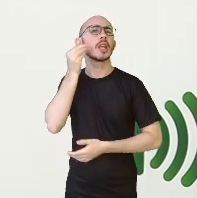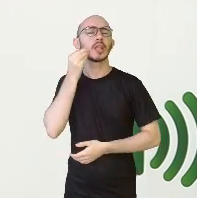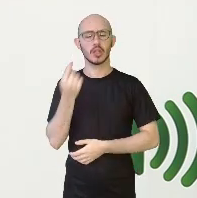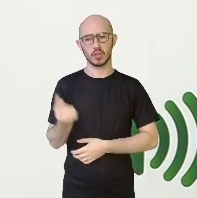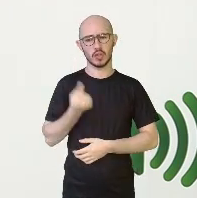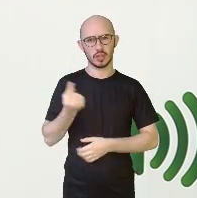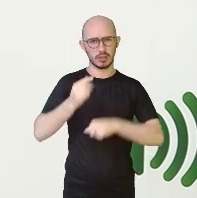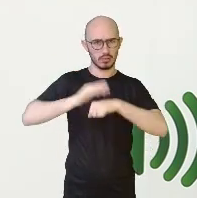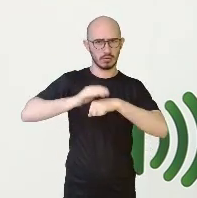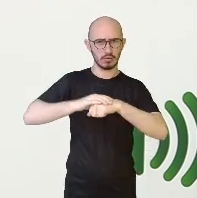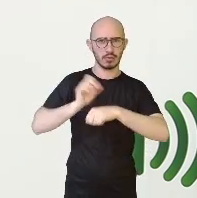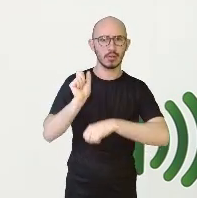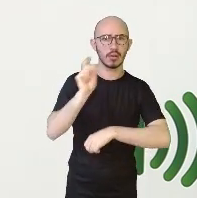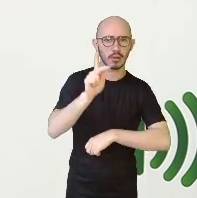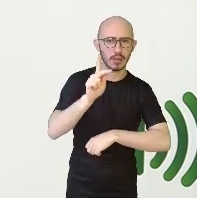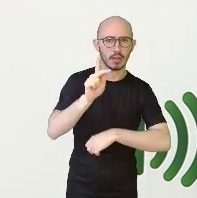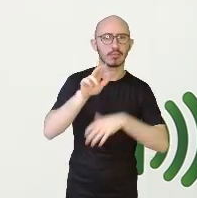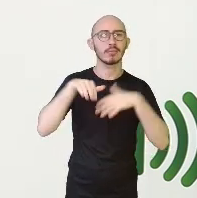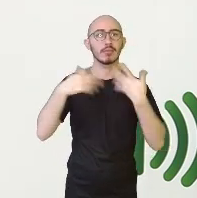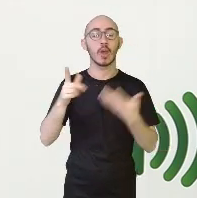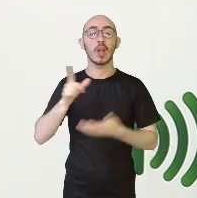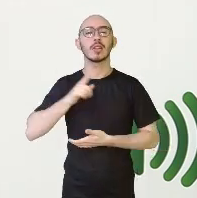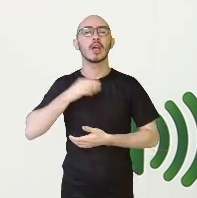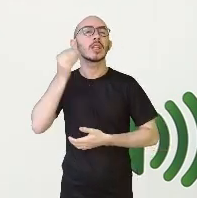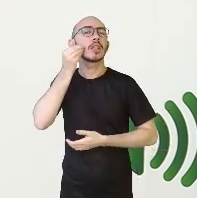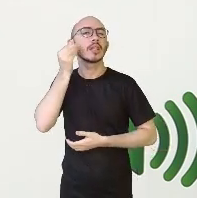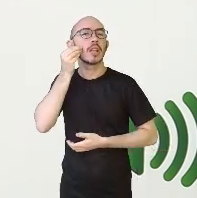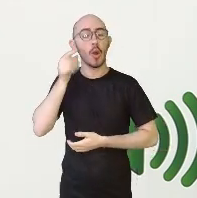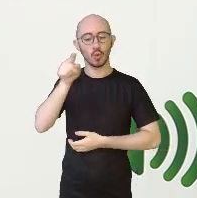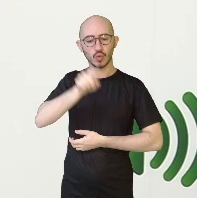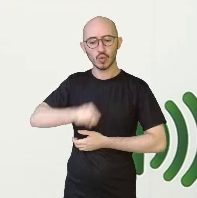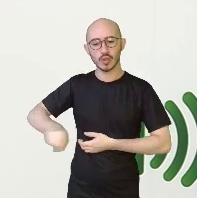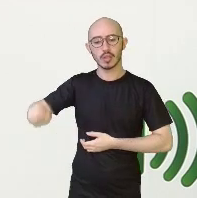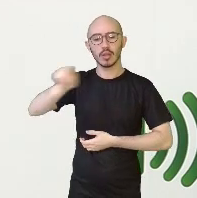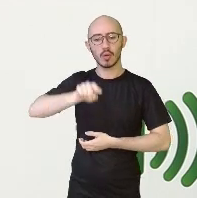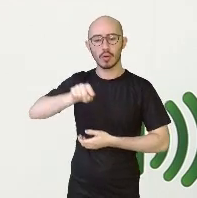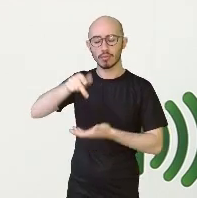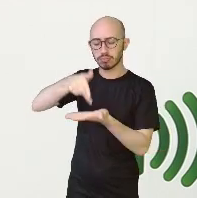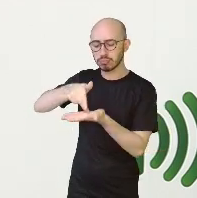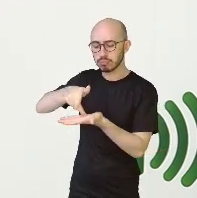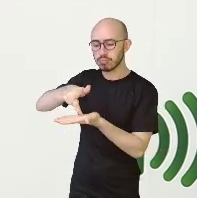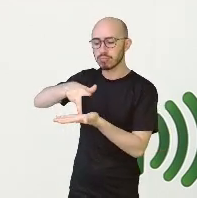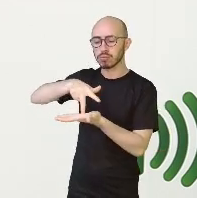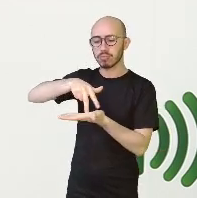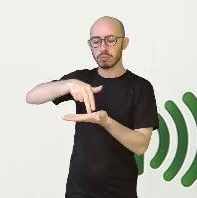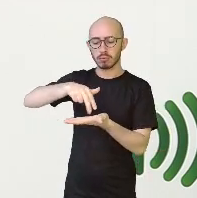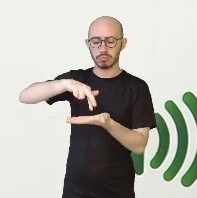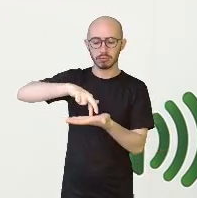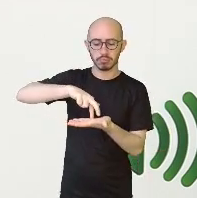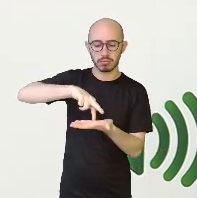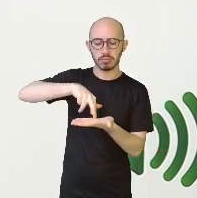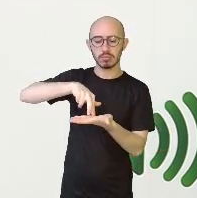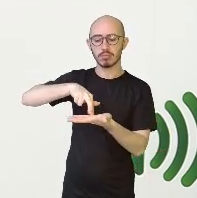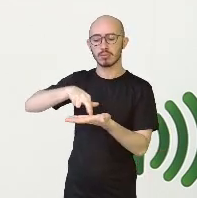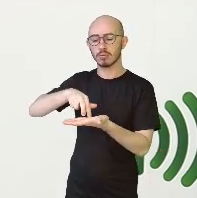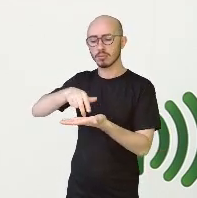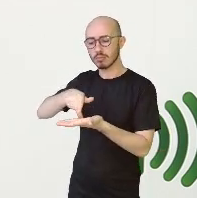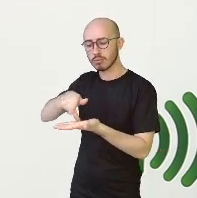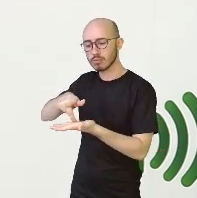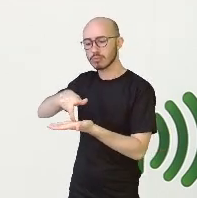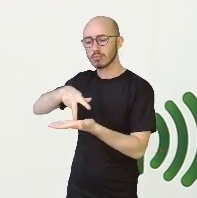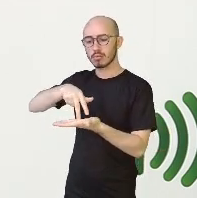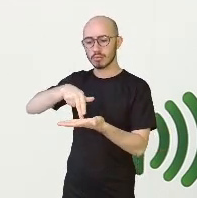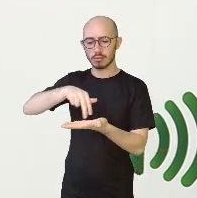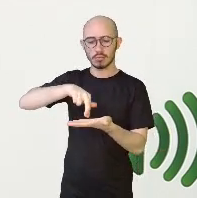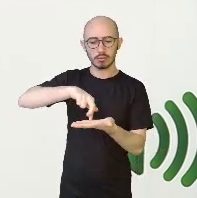sozinho. Lembra que tenta desenhar um círculo no ar. Um círculo no ar. Pois é, tenta com uma, depois